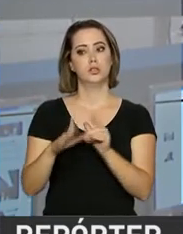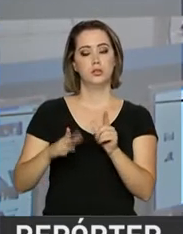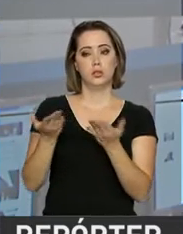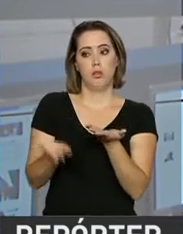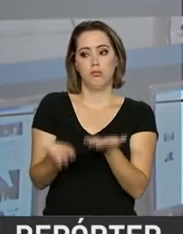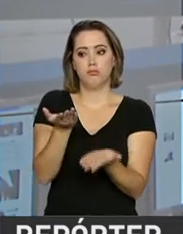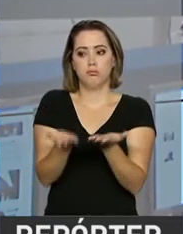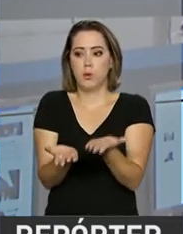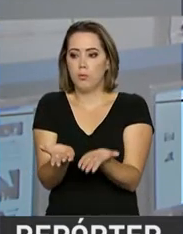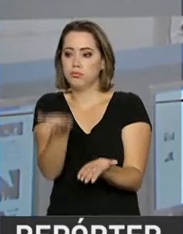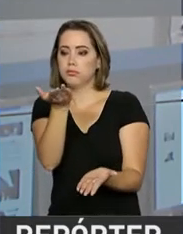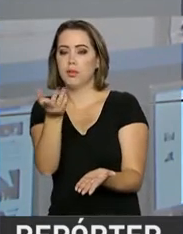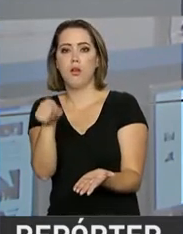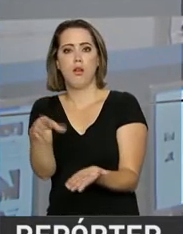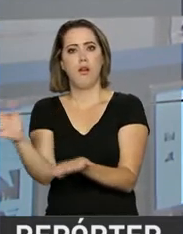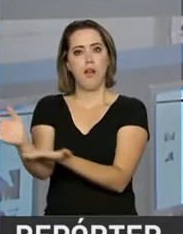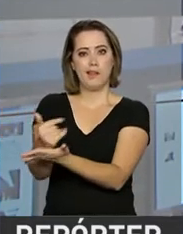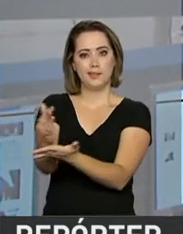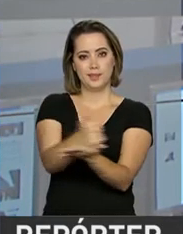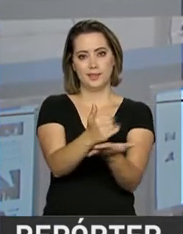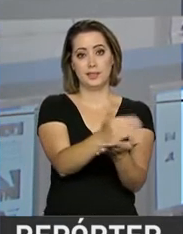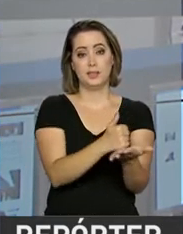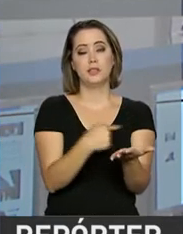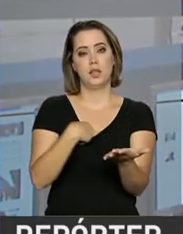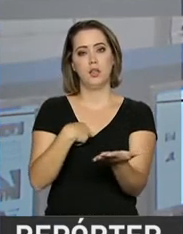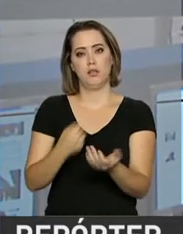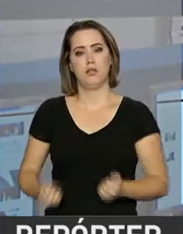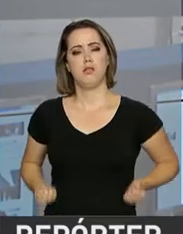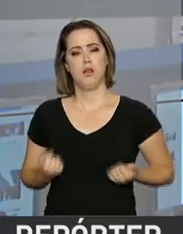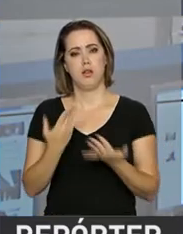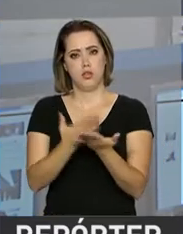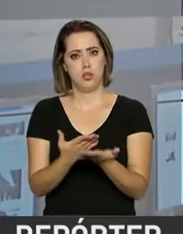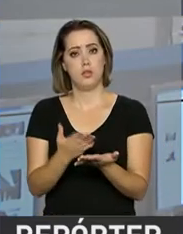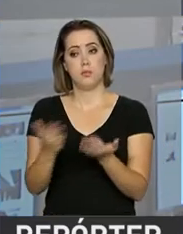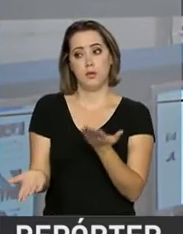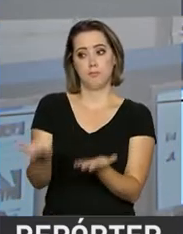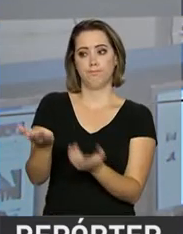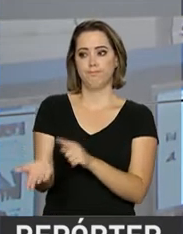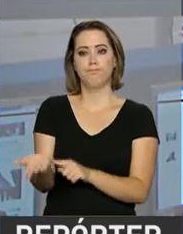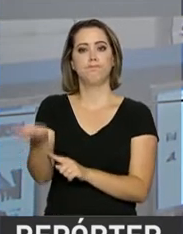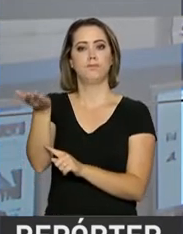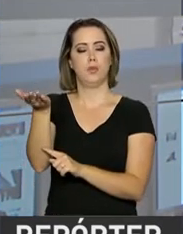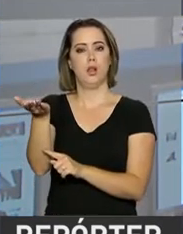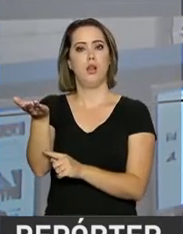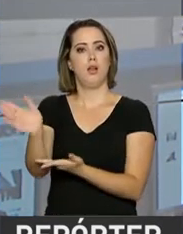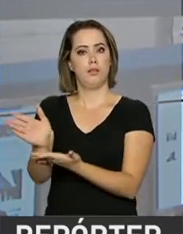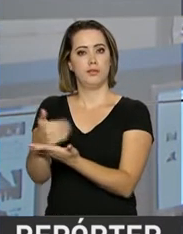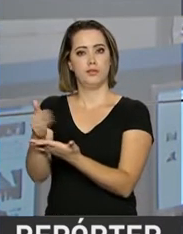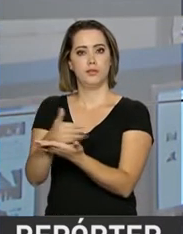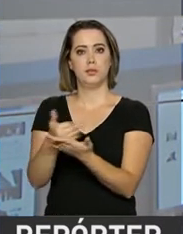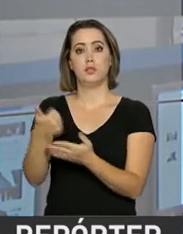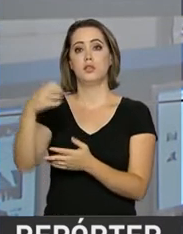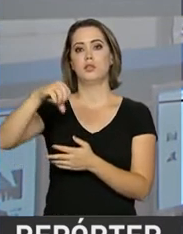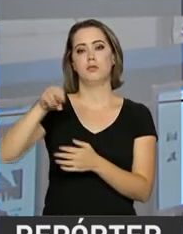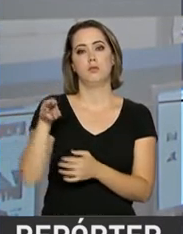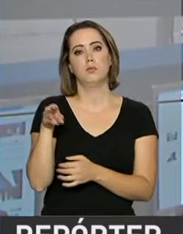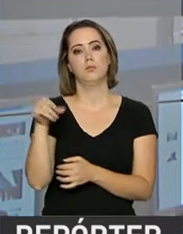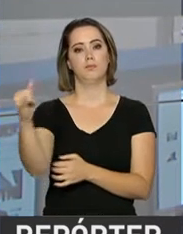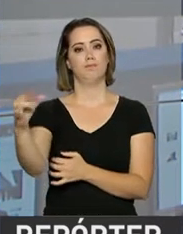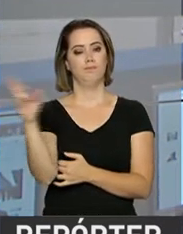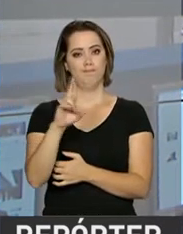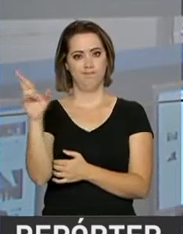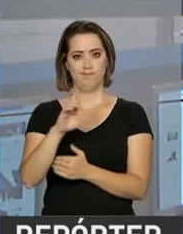despesas sem contar os juros de 19 bilhões de reais 21,4 por cento maior que em janeiro do ano passado